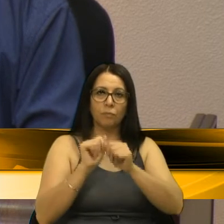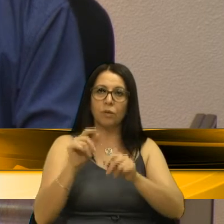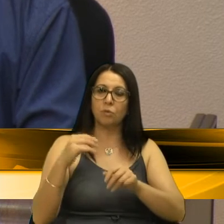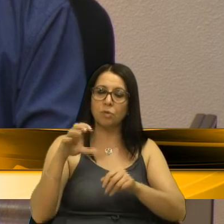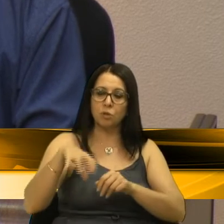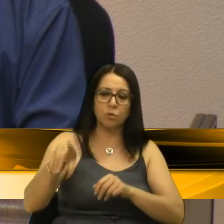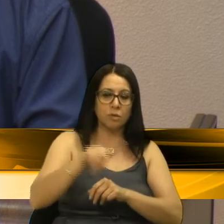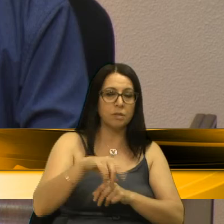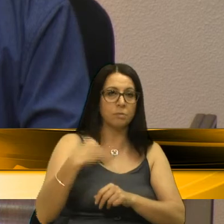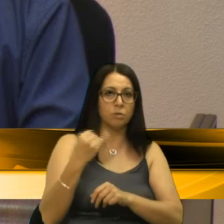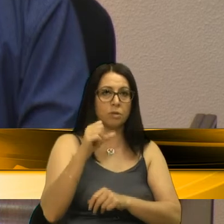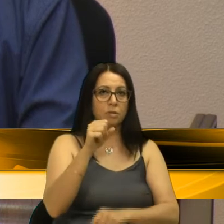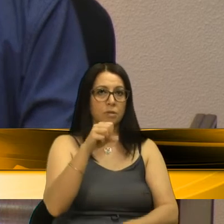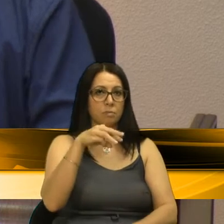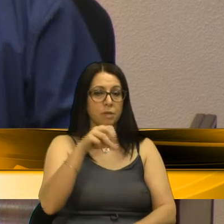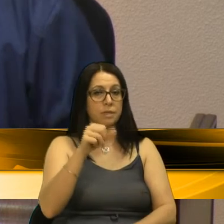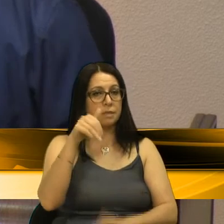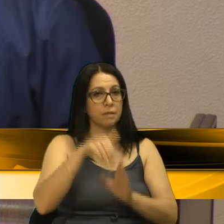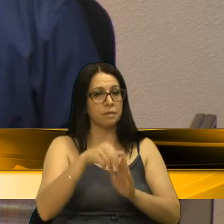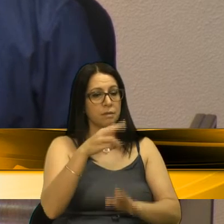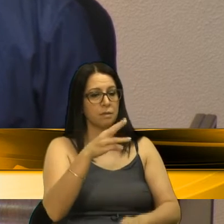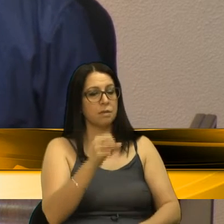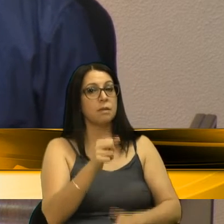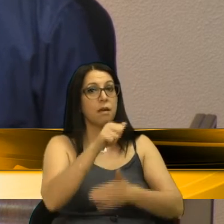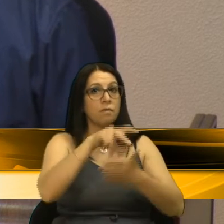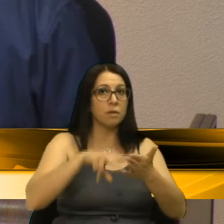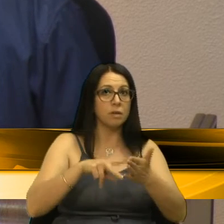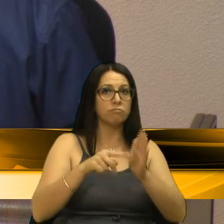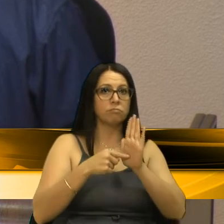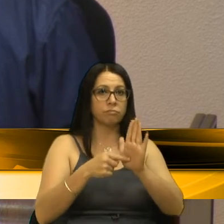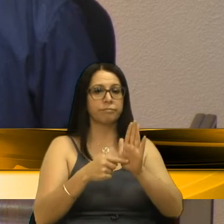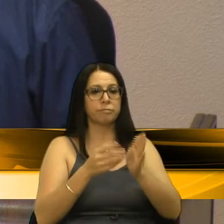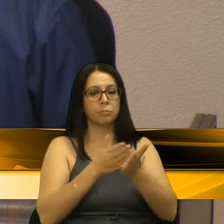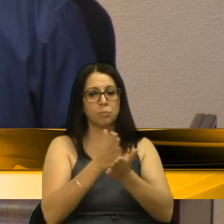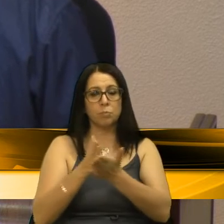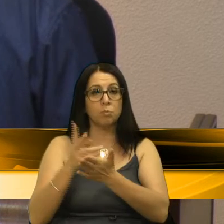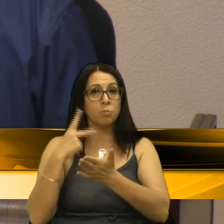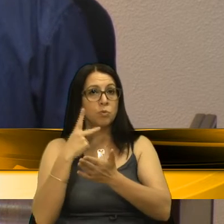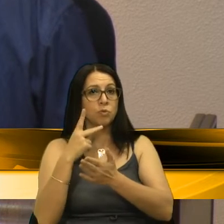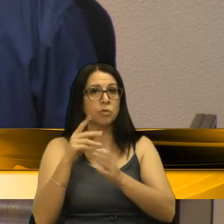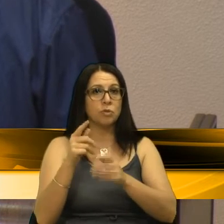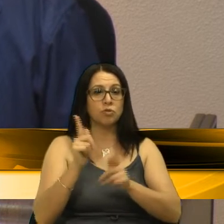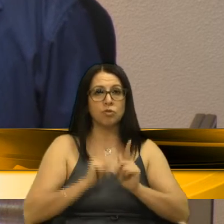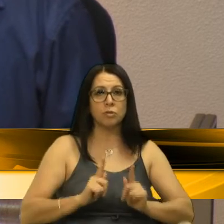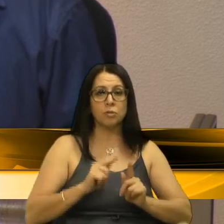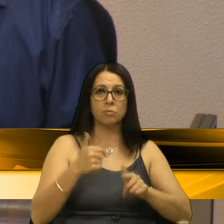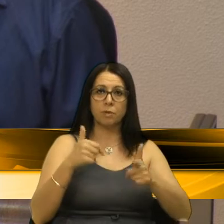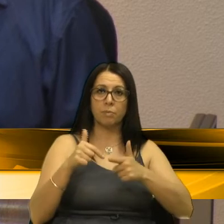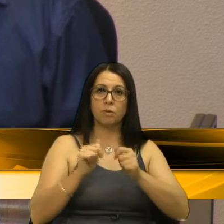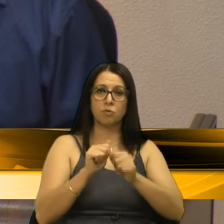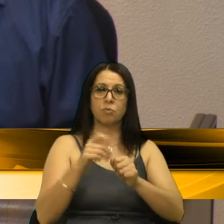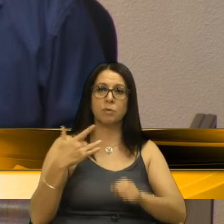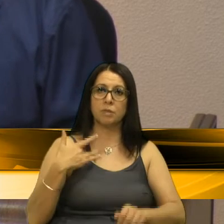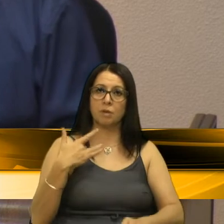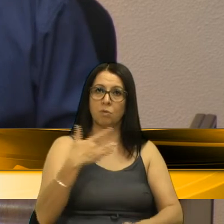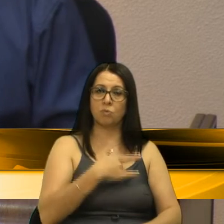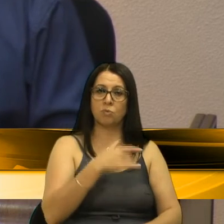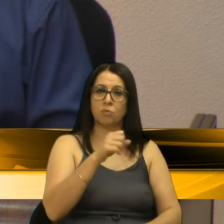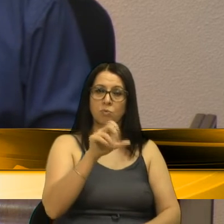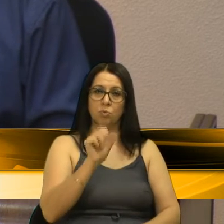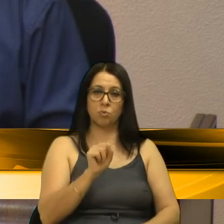no CMS. 30, avaliar, deliberar e encaminhar políticas de gestão de trabalho e educação para saúde no SUS. 31,